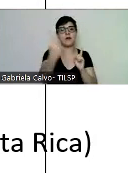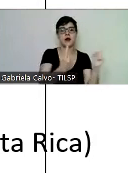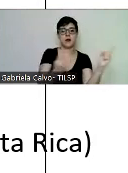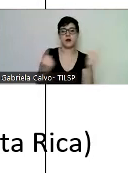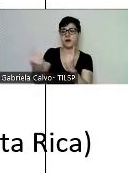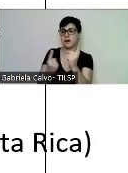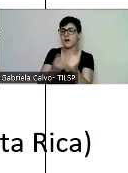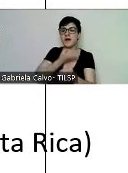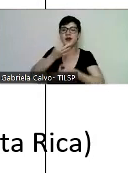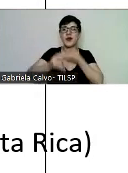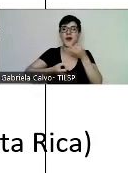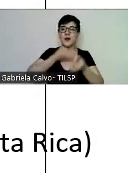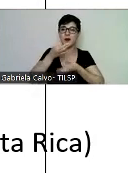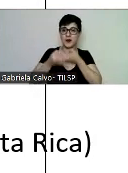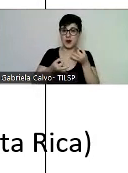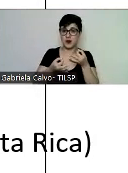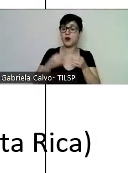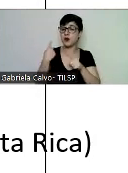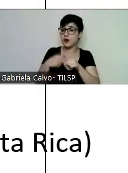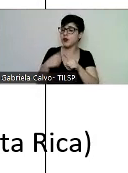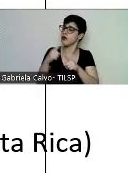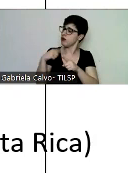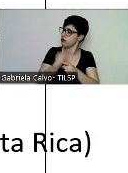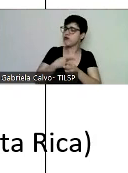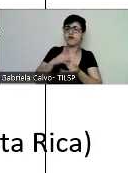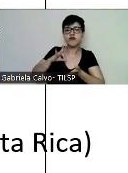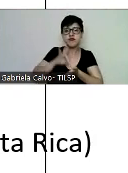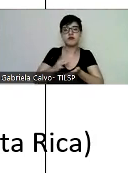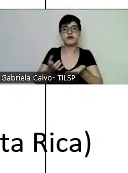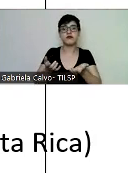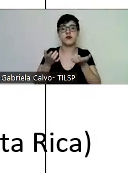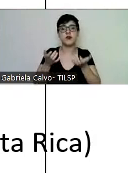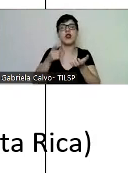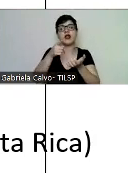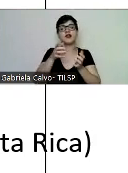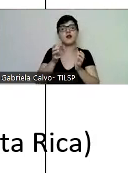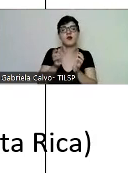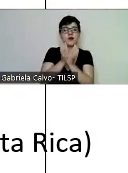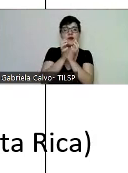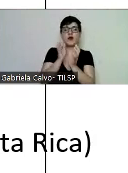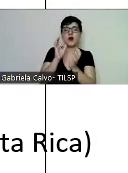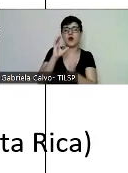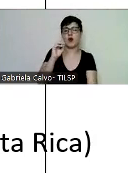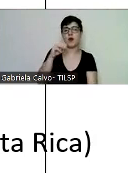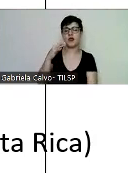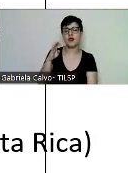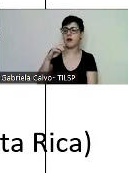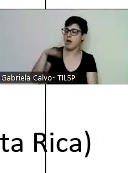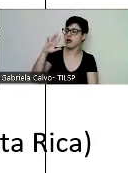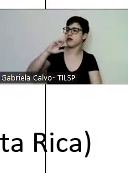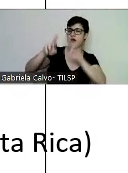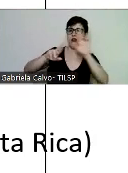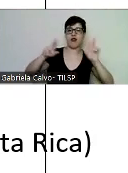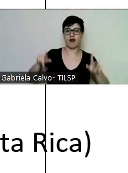trabalhos em museus comunitários porque queríamos que de fato esse fosse o comitê mais diversos possível né então eles